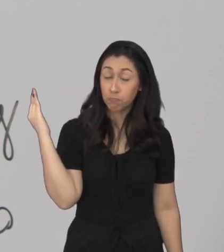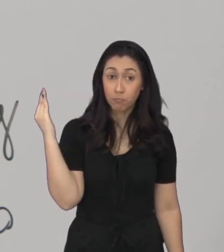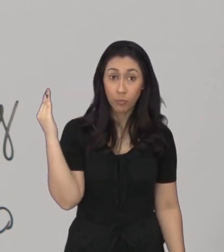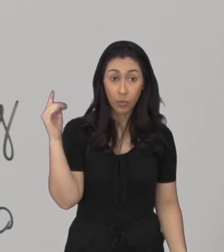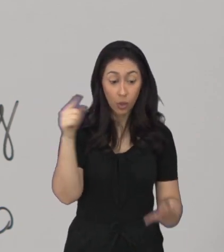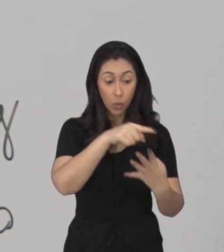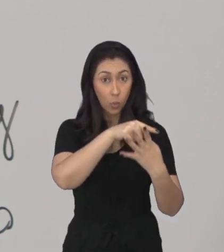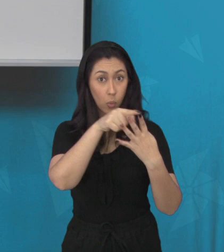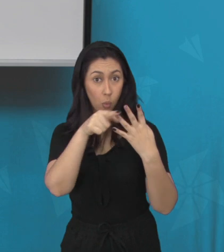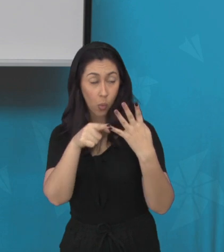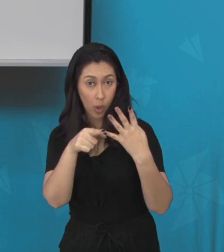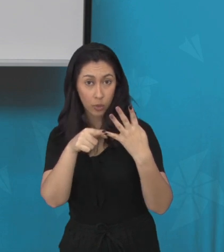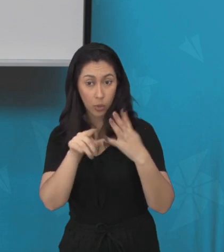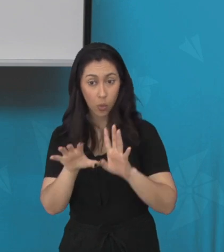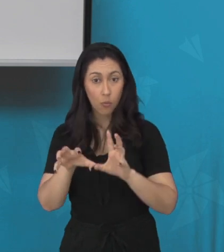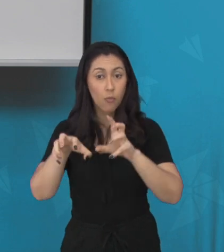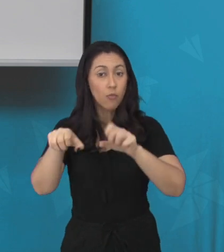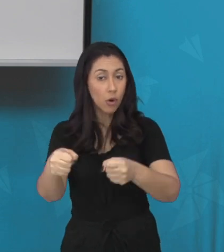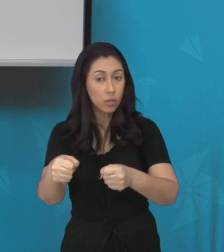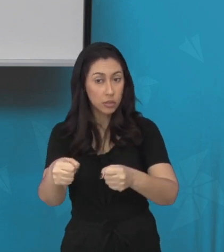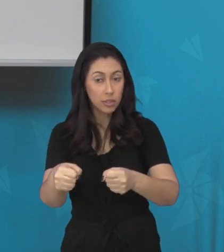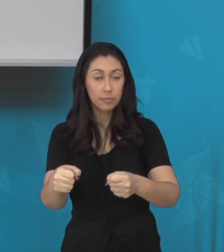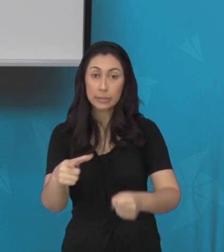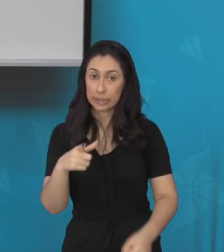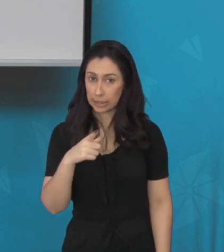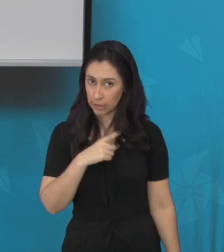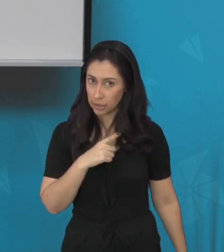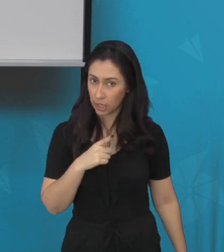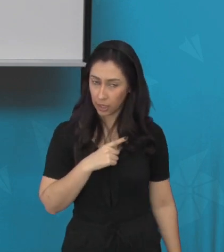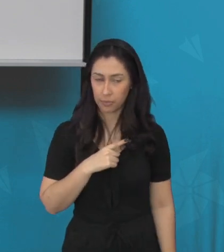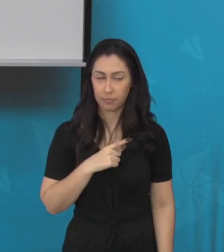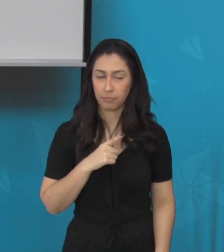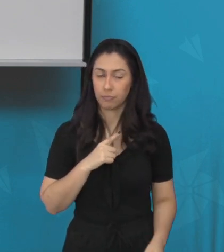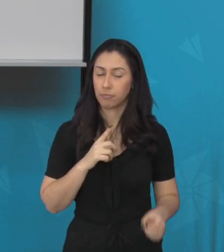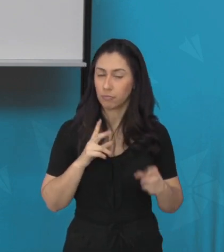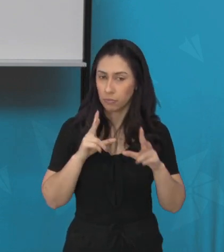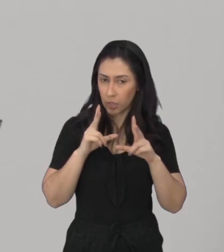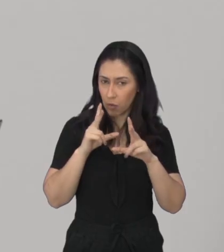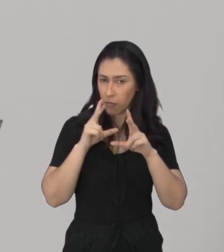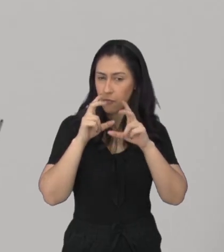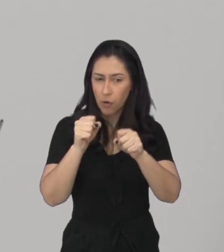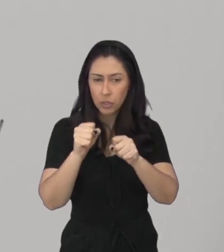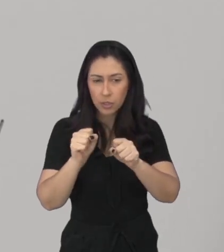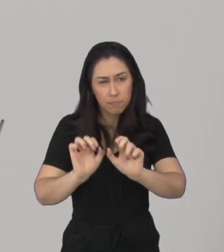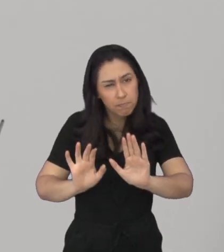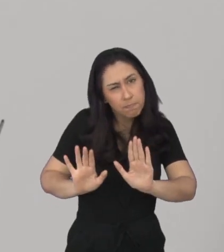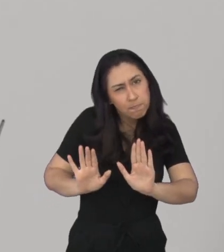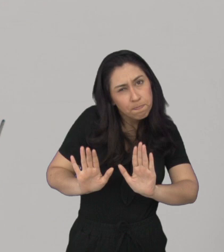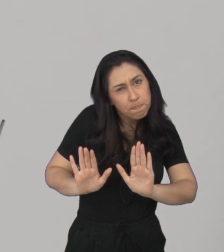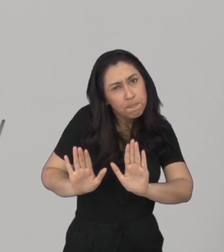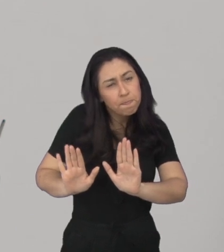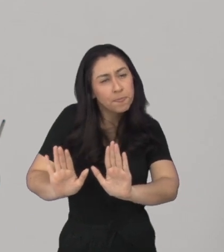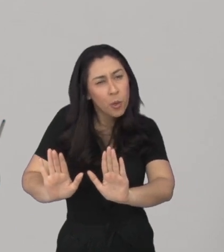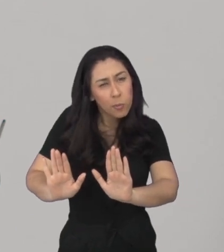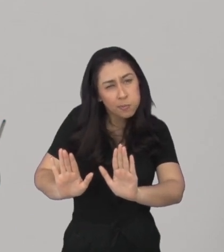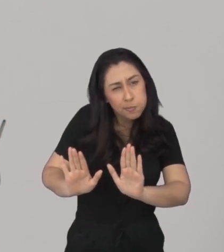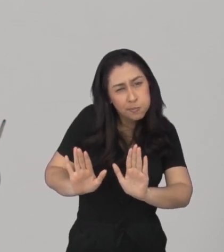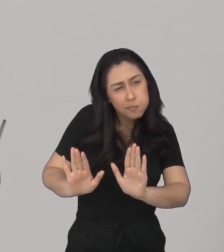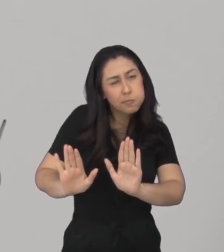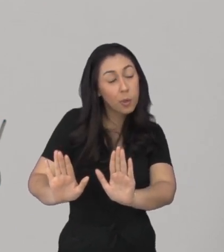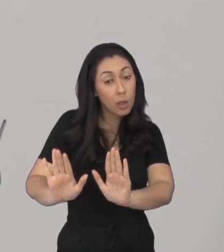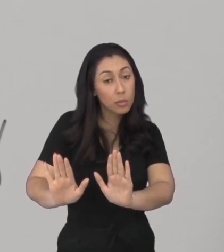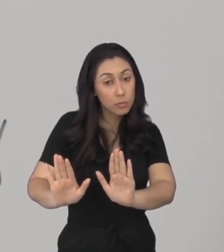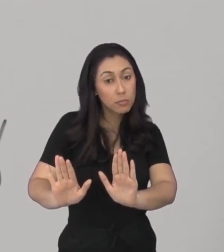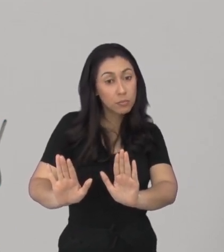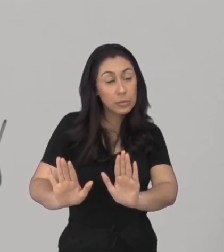forças que estão sendo aplicadas nesse guarda-roupas. Eu tenho a força que está puxando, empurrando